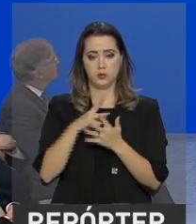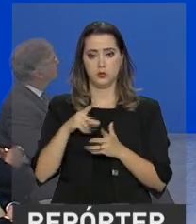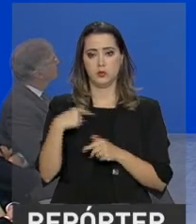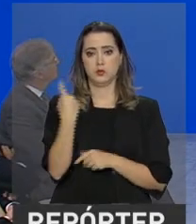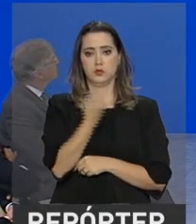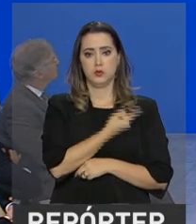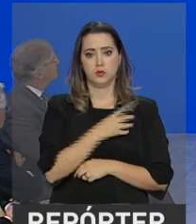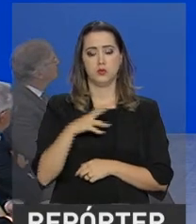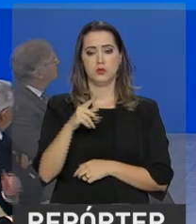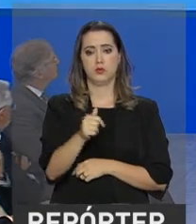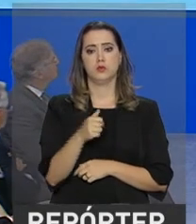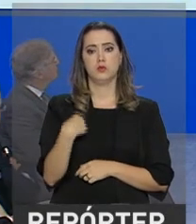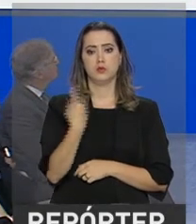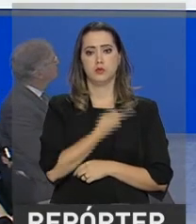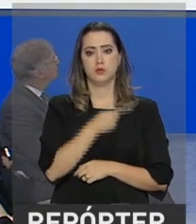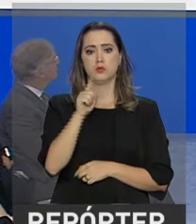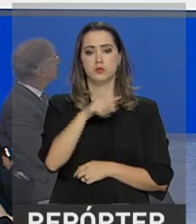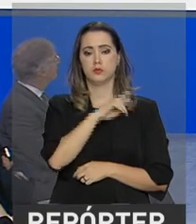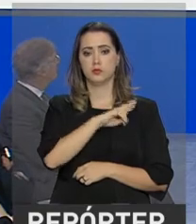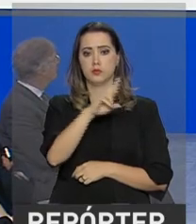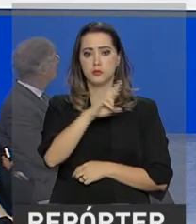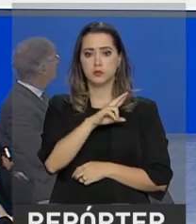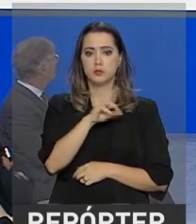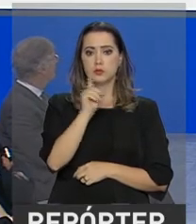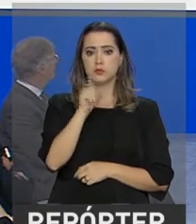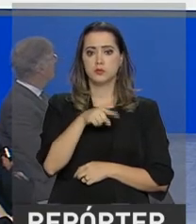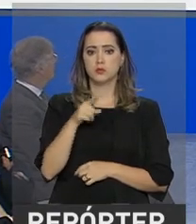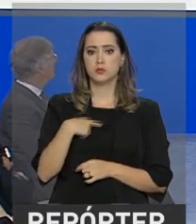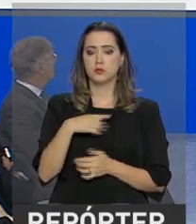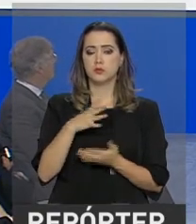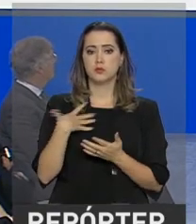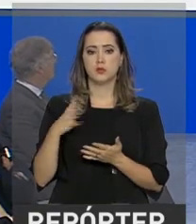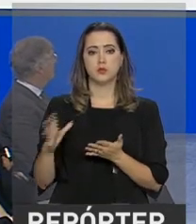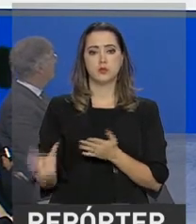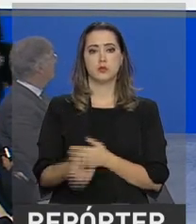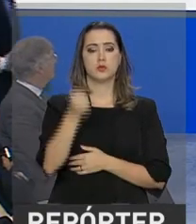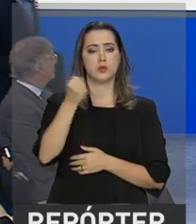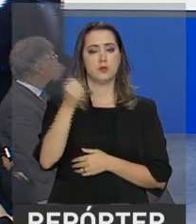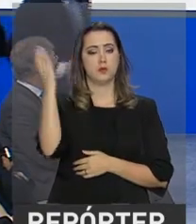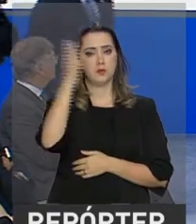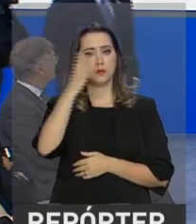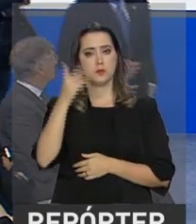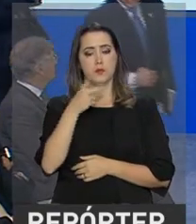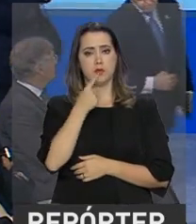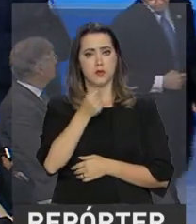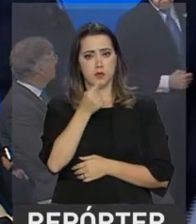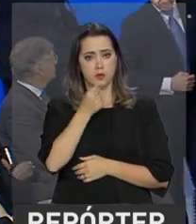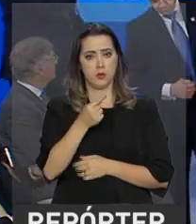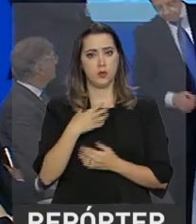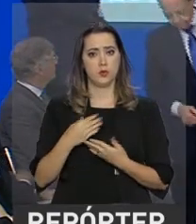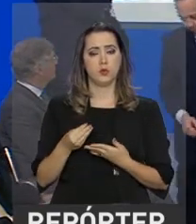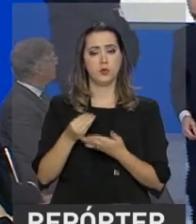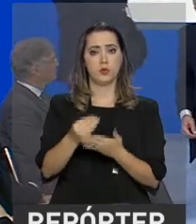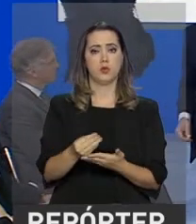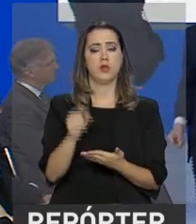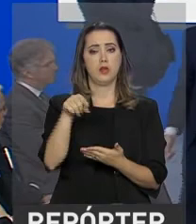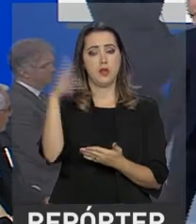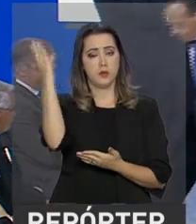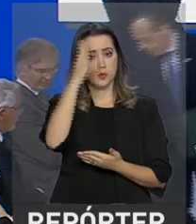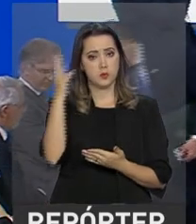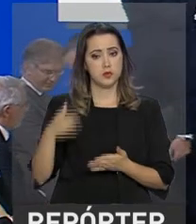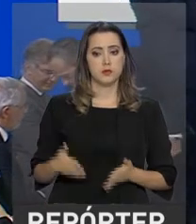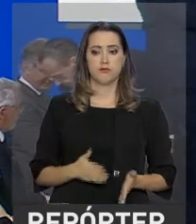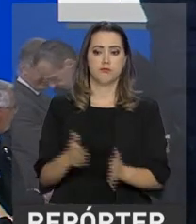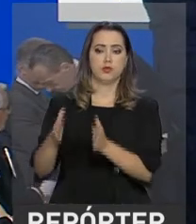todos nós fomos responsáveis por tirar o Brasil do vermelho e colocarmos o país